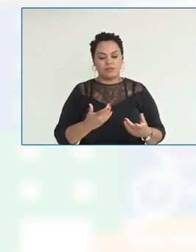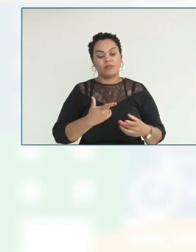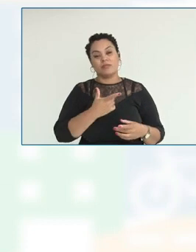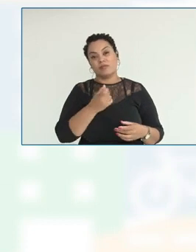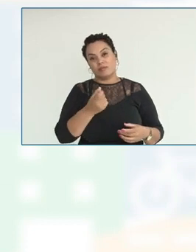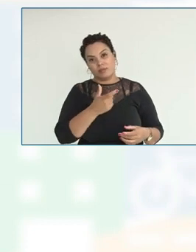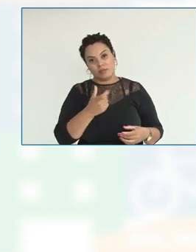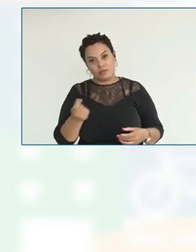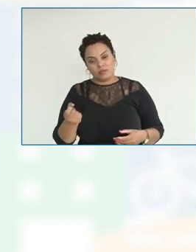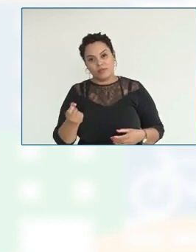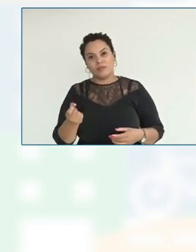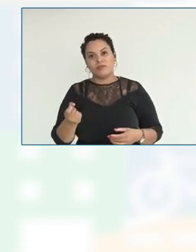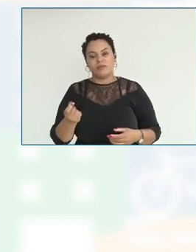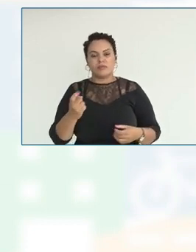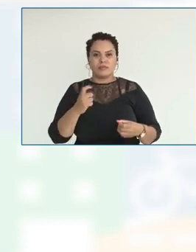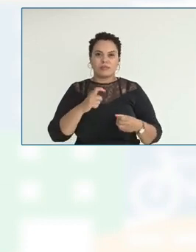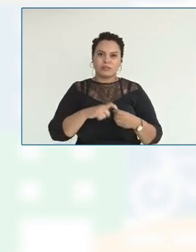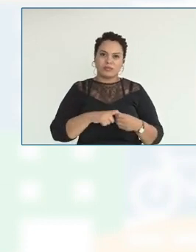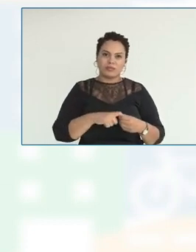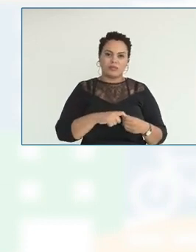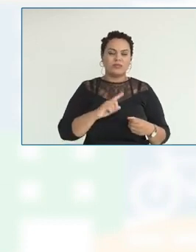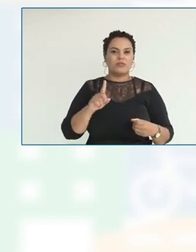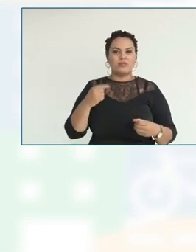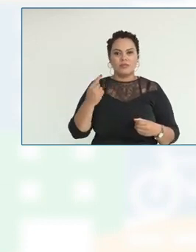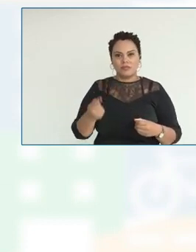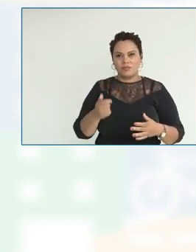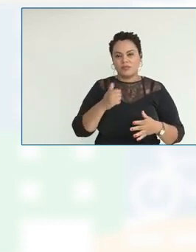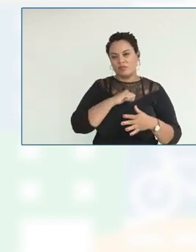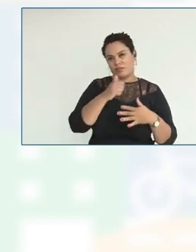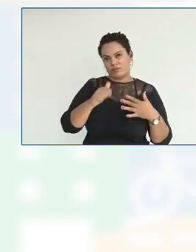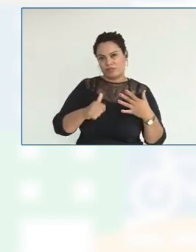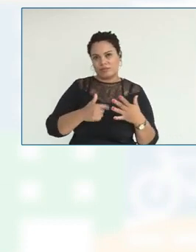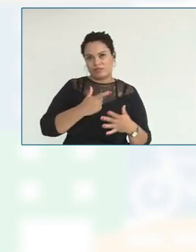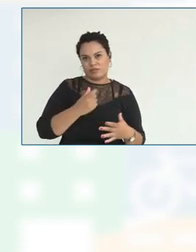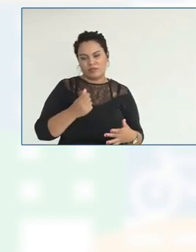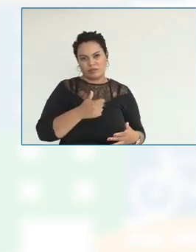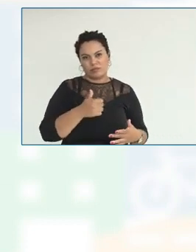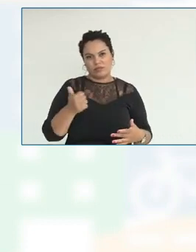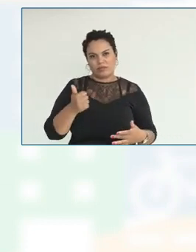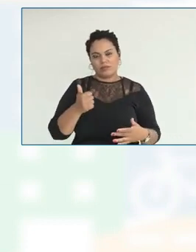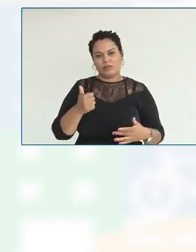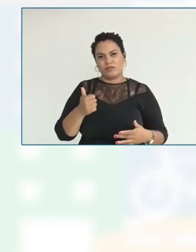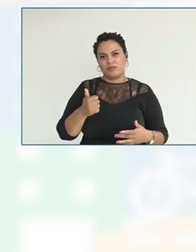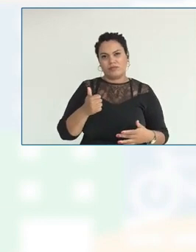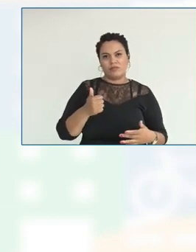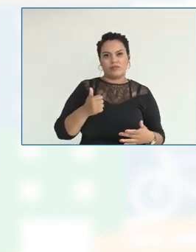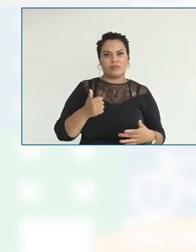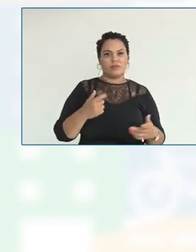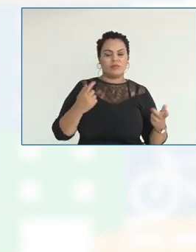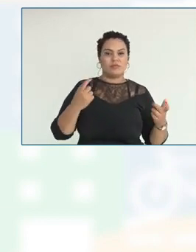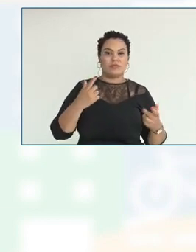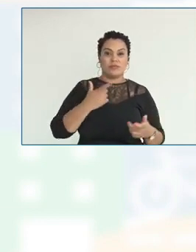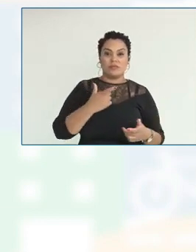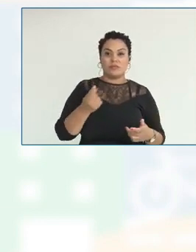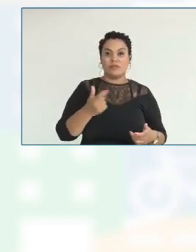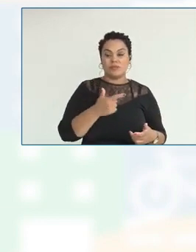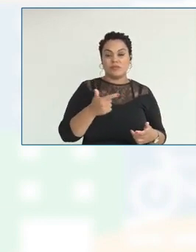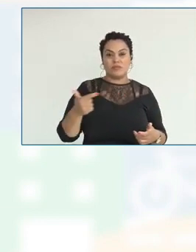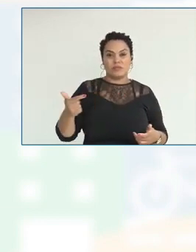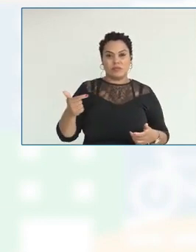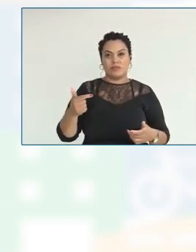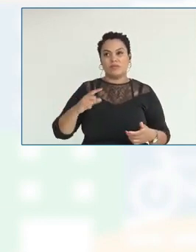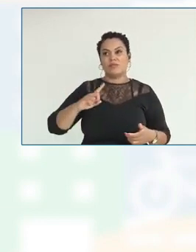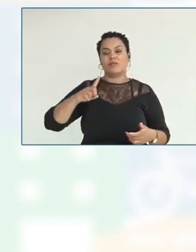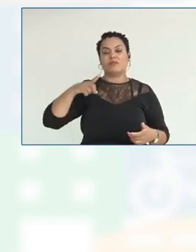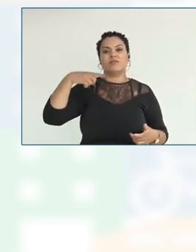2020, né? Em seguida, a gente vai qualificar o 2021 e 2022. A gente sempre precisa de qualificar o ano vigente no ano seguinte